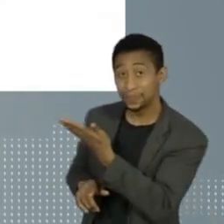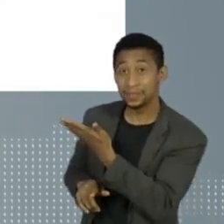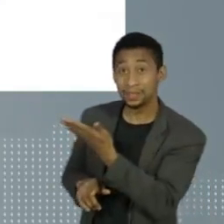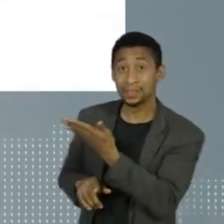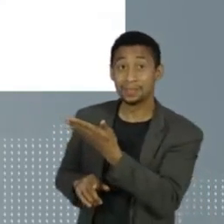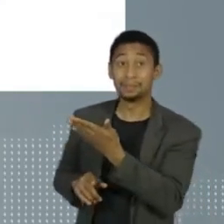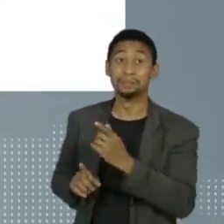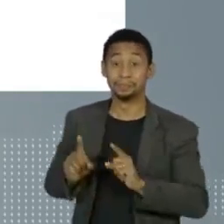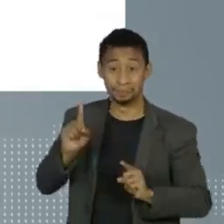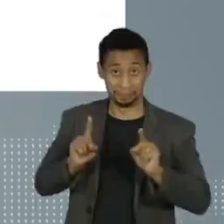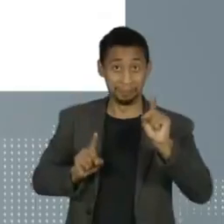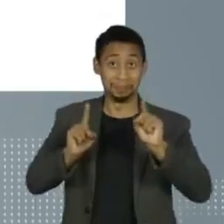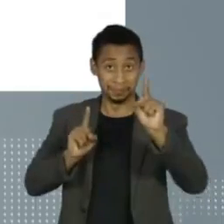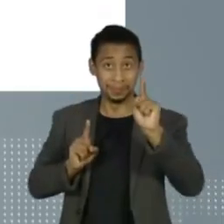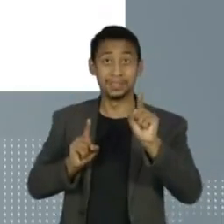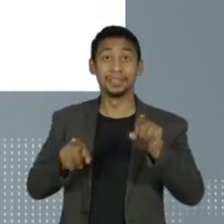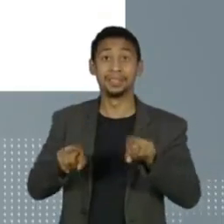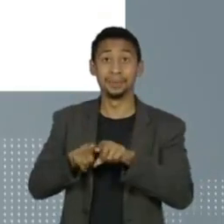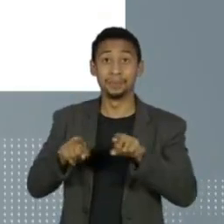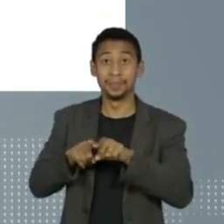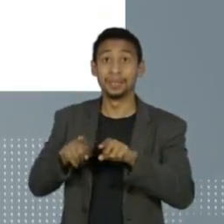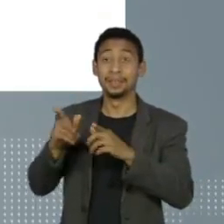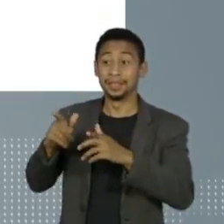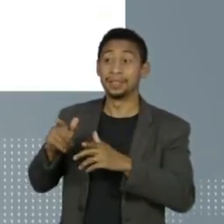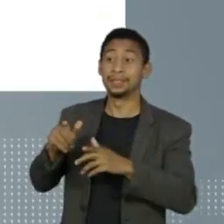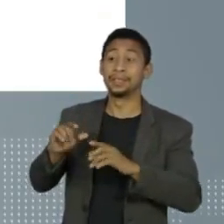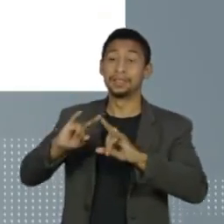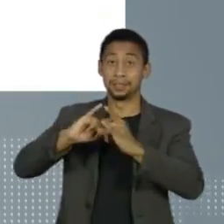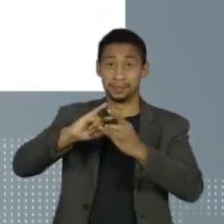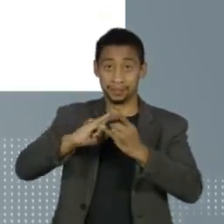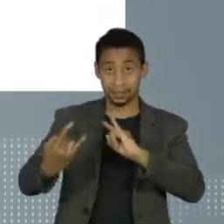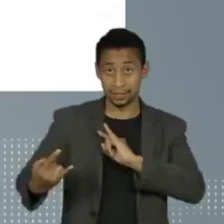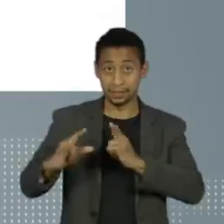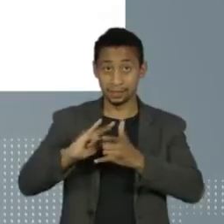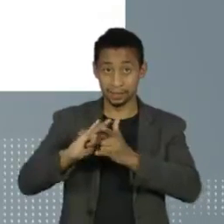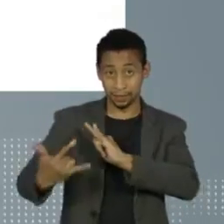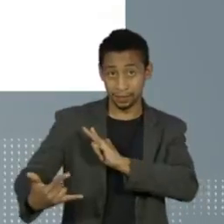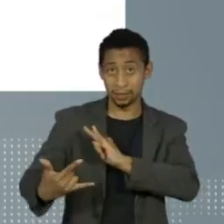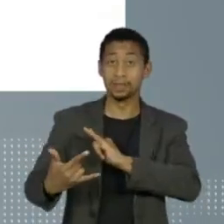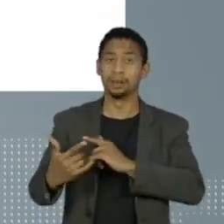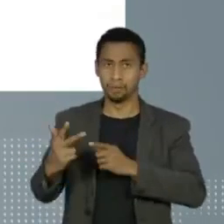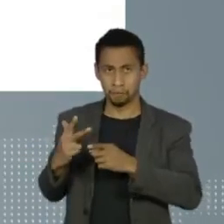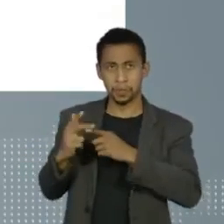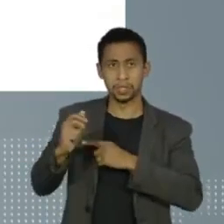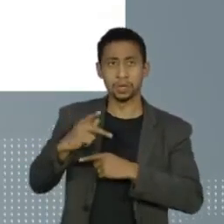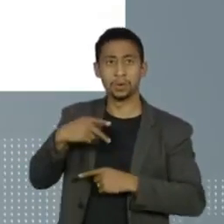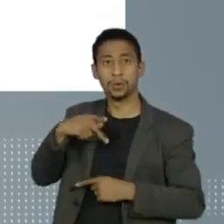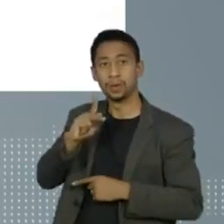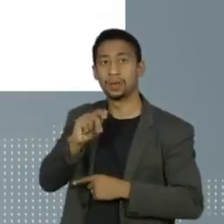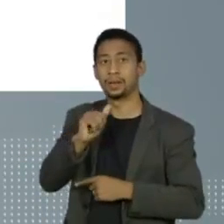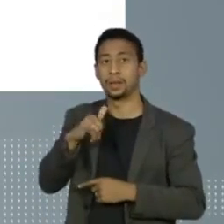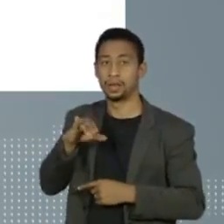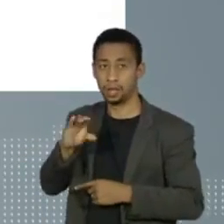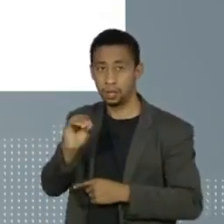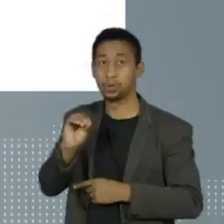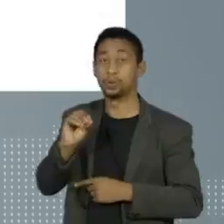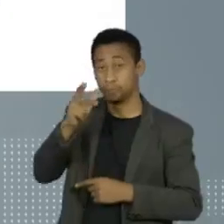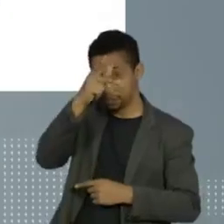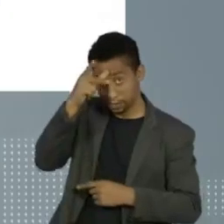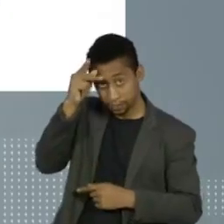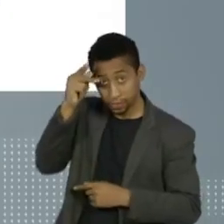amaguchi do PSD no litoral Caio amado do podemos venceu Solange de Freitas do PSDB para a Prefeitura de São